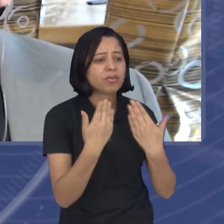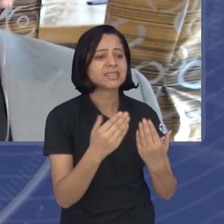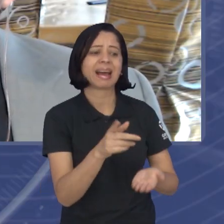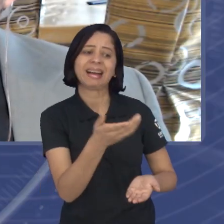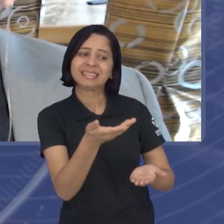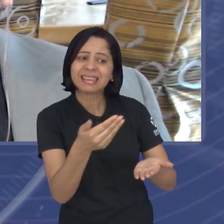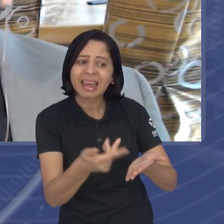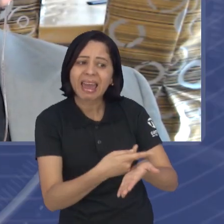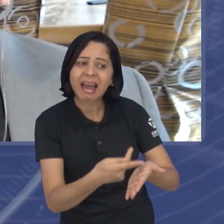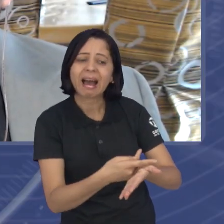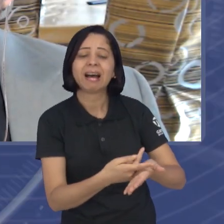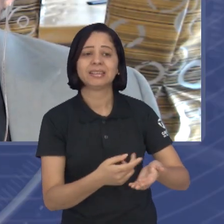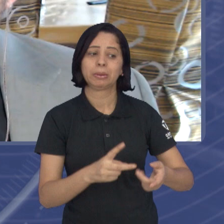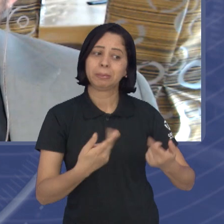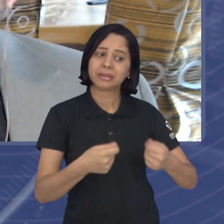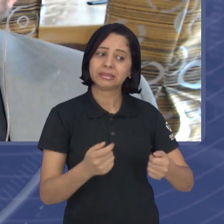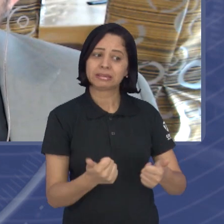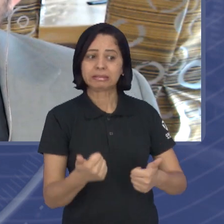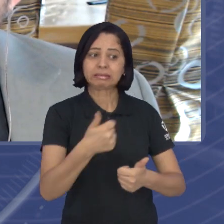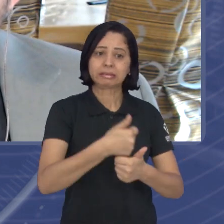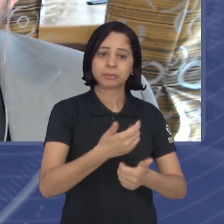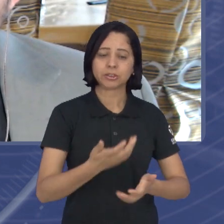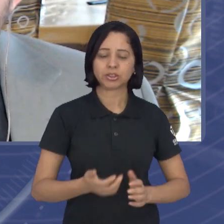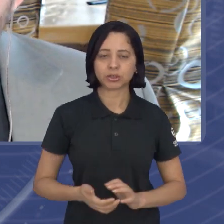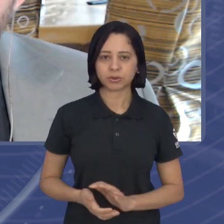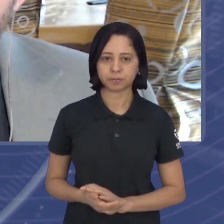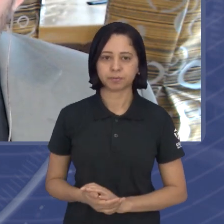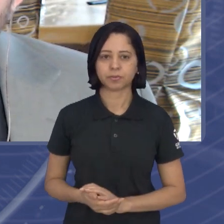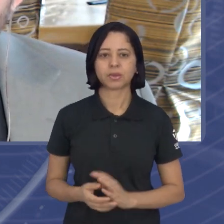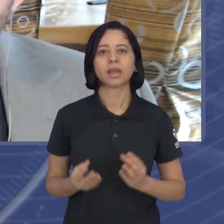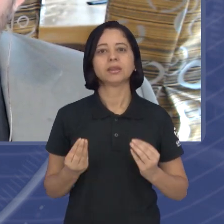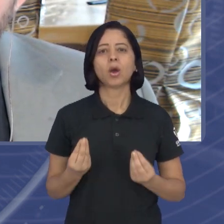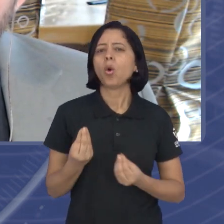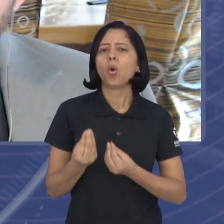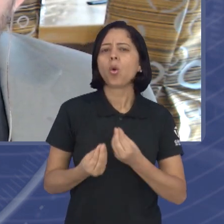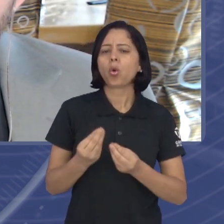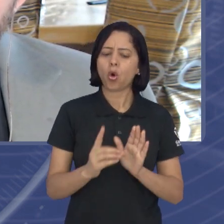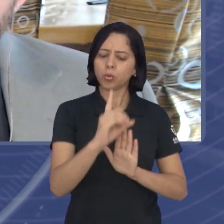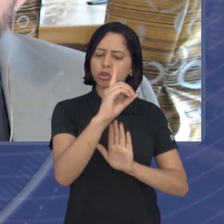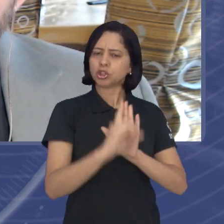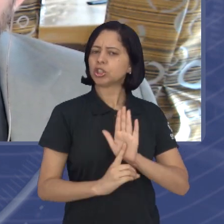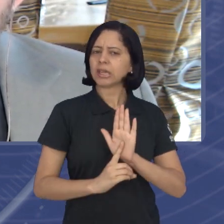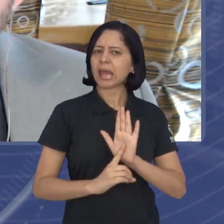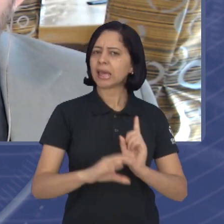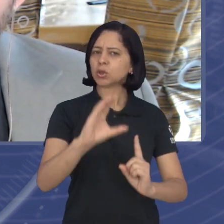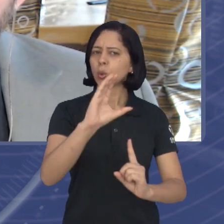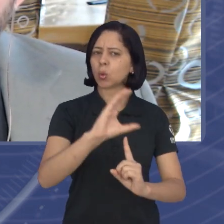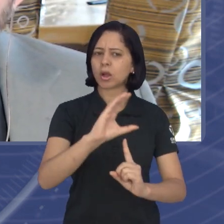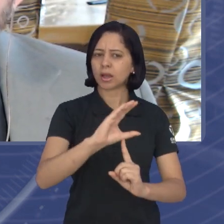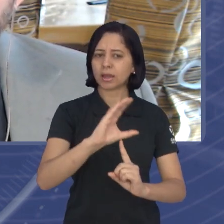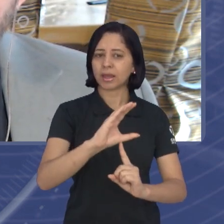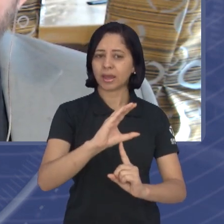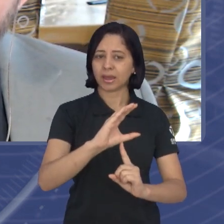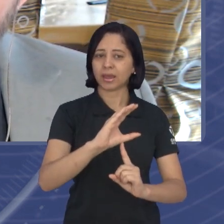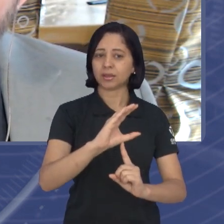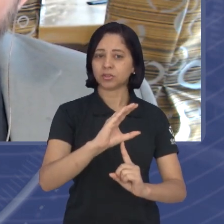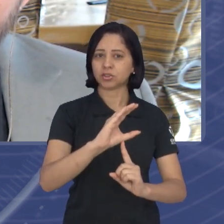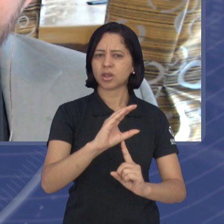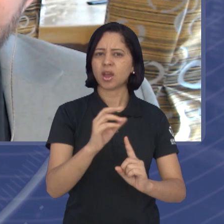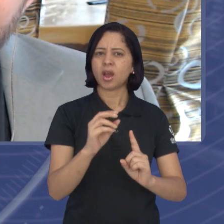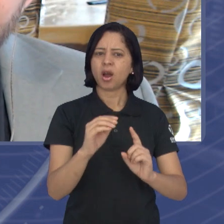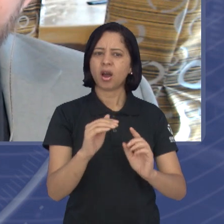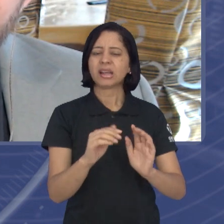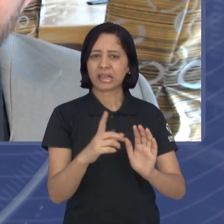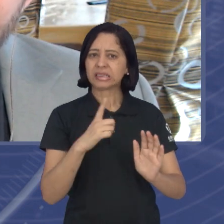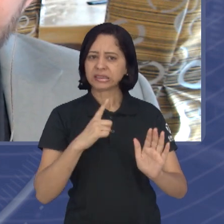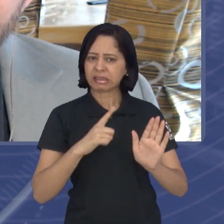Sim, sim. E, Lucas, como que os direitos do consumidor, eles são, primeiramente, definidos, né? Tem